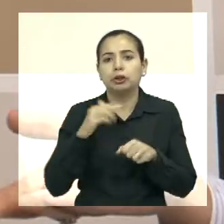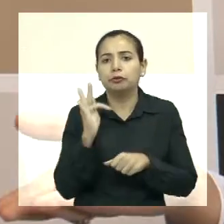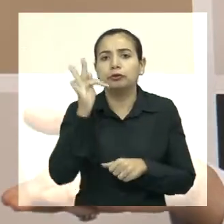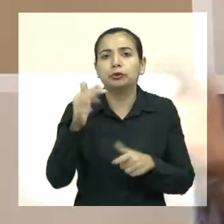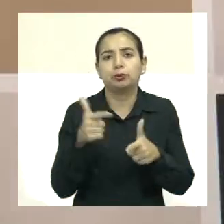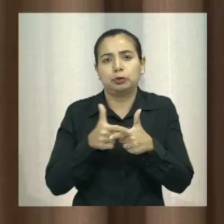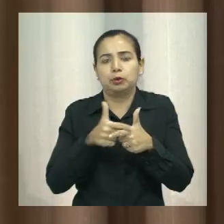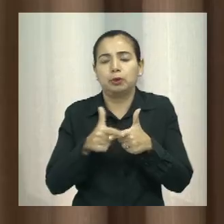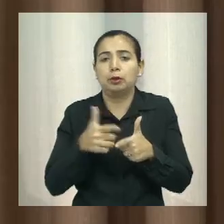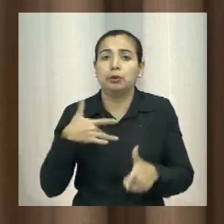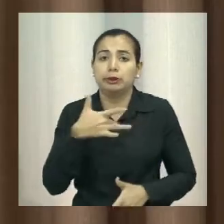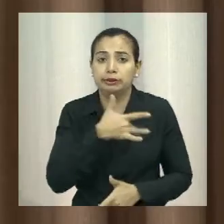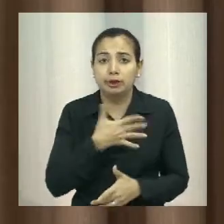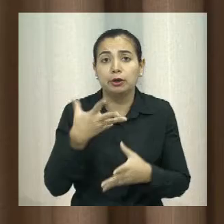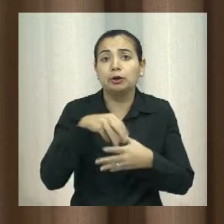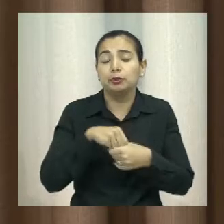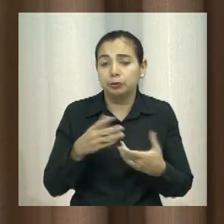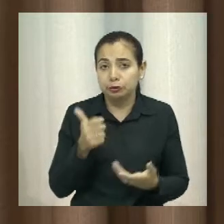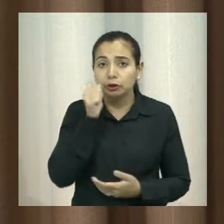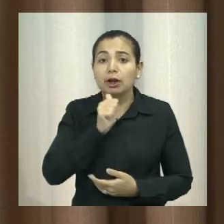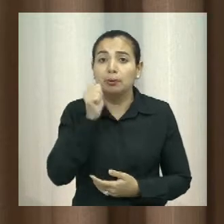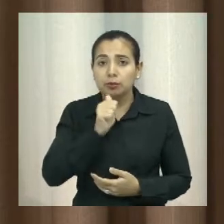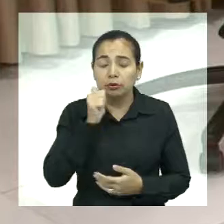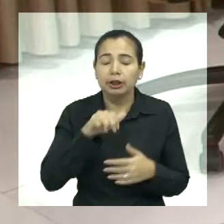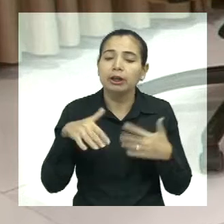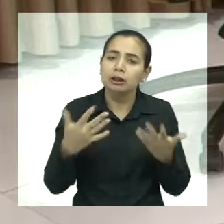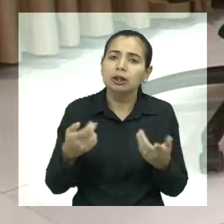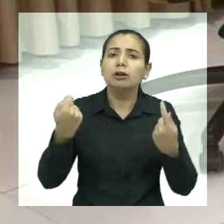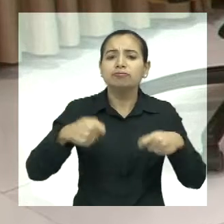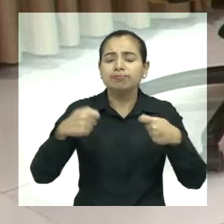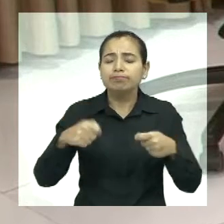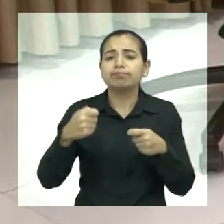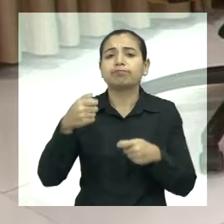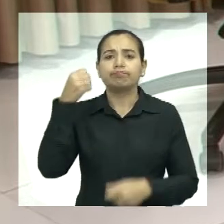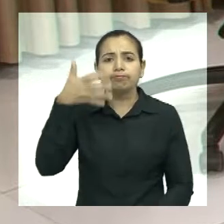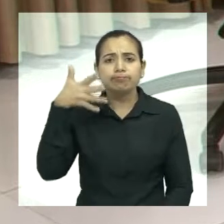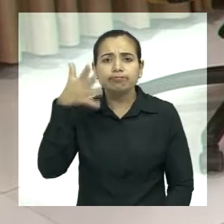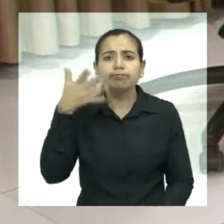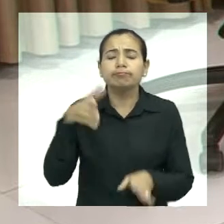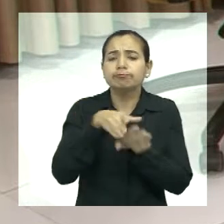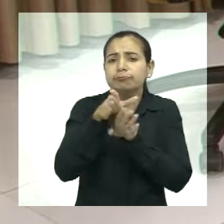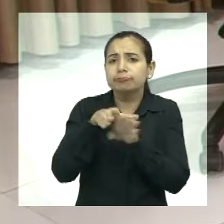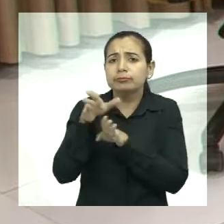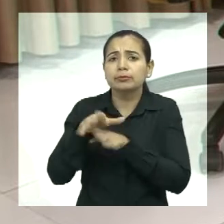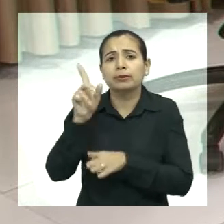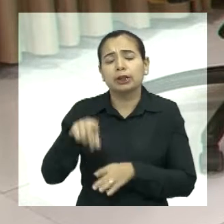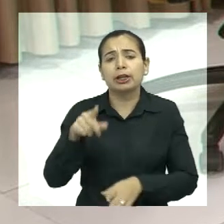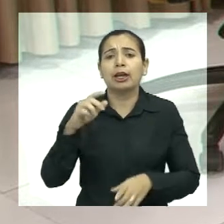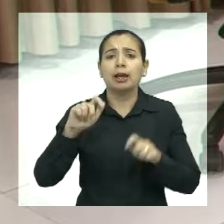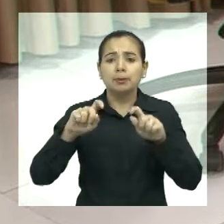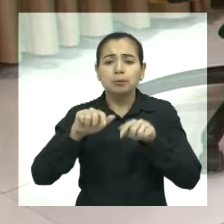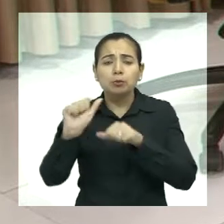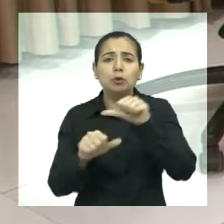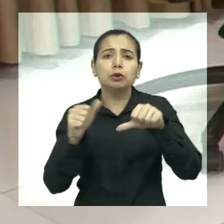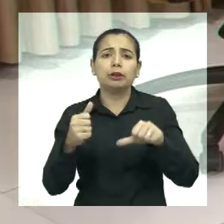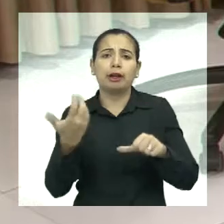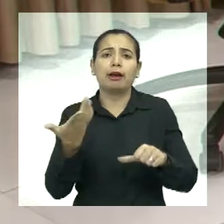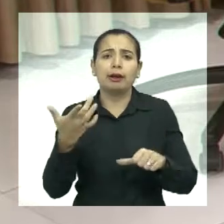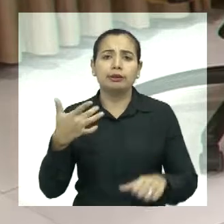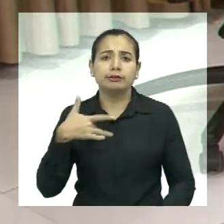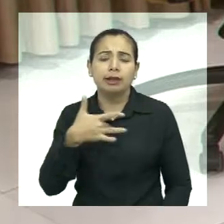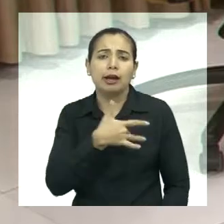pode fazer família, né? Da família, a gente pode fazer uma Fortaleza muito mais saudável, muito mais viva. E essas atividades em escolas,